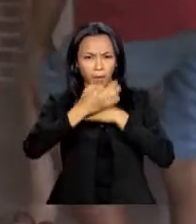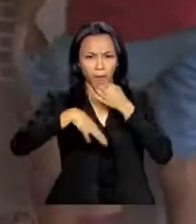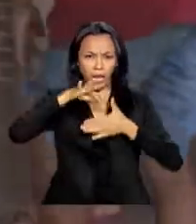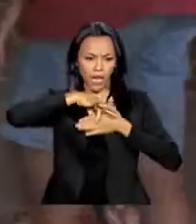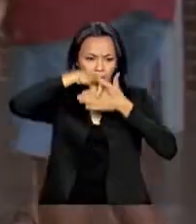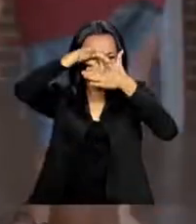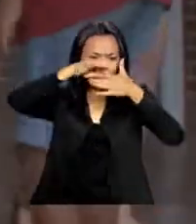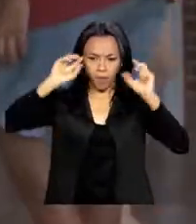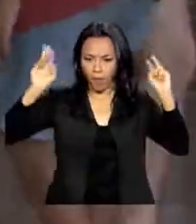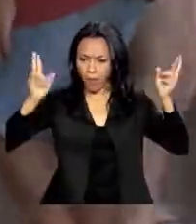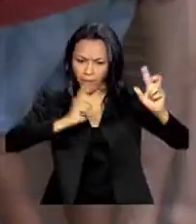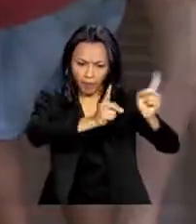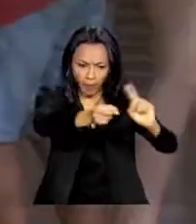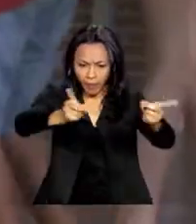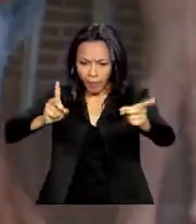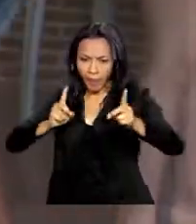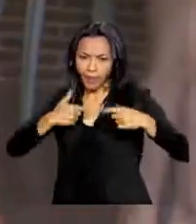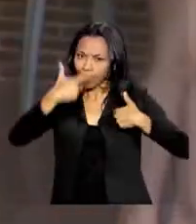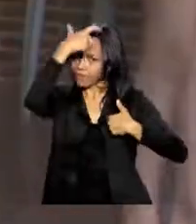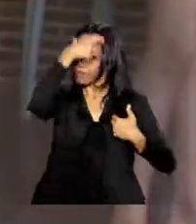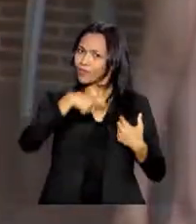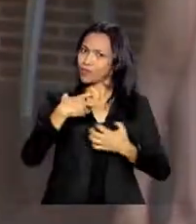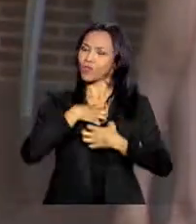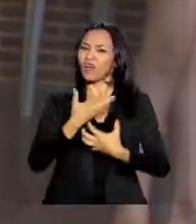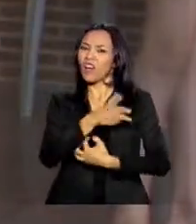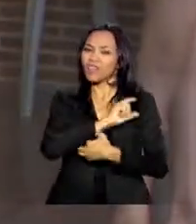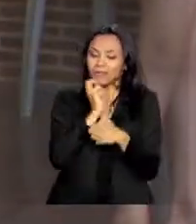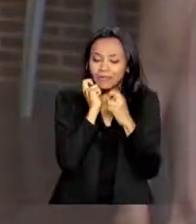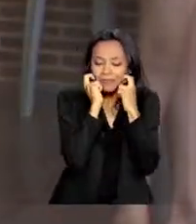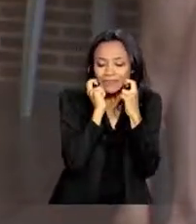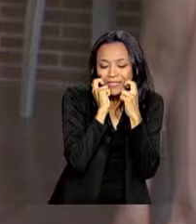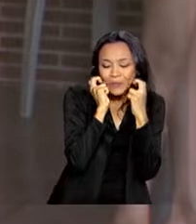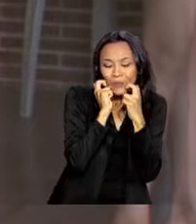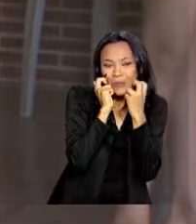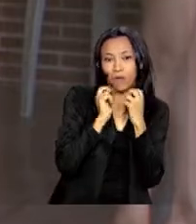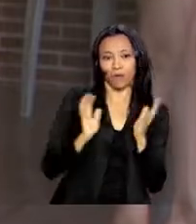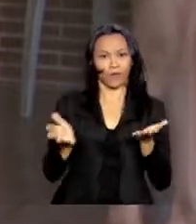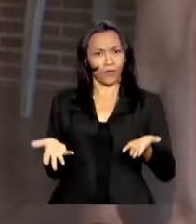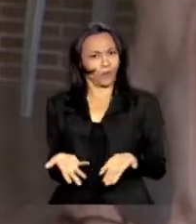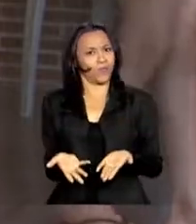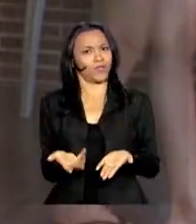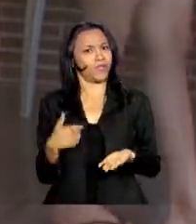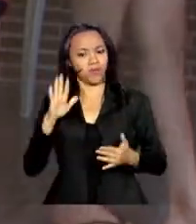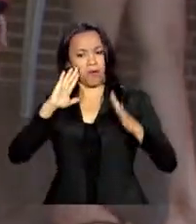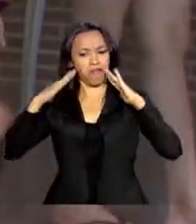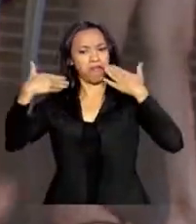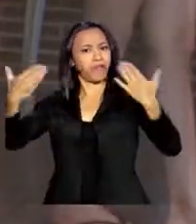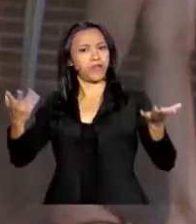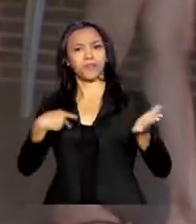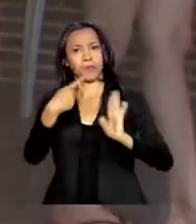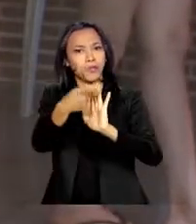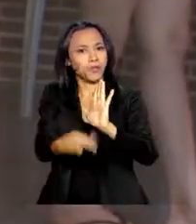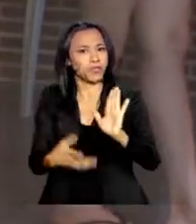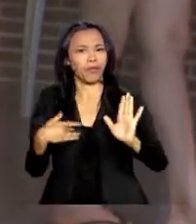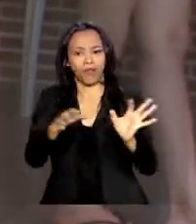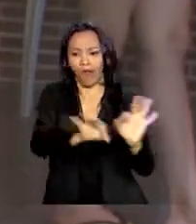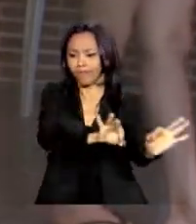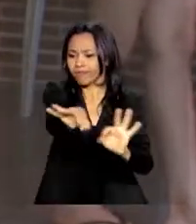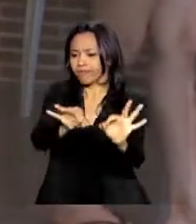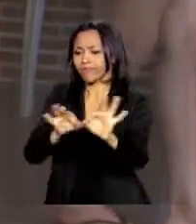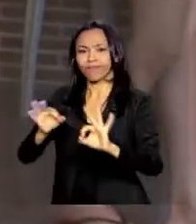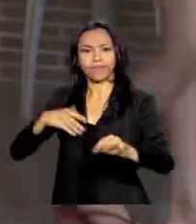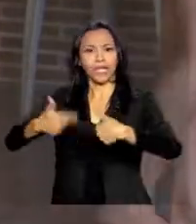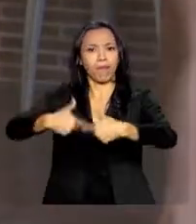que eu tenho hoje porque eu antes era muito tímida e hoje em dia estou à frente de projetos da escola à frente de